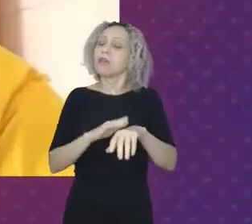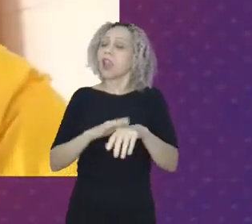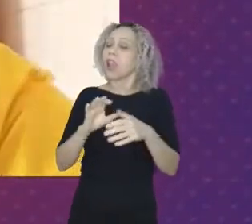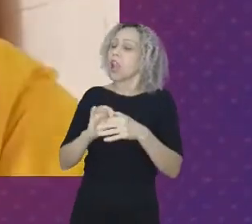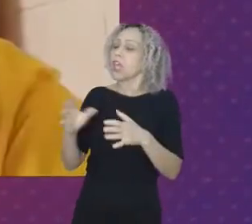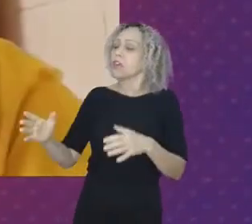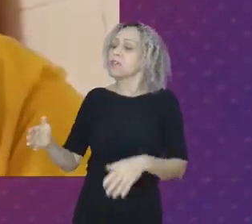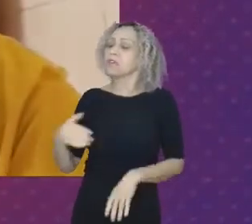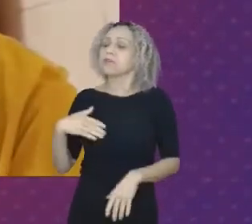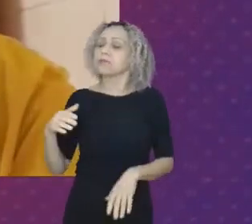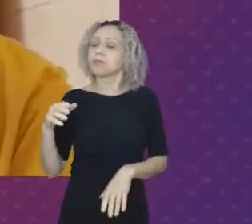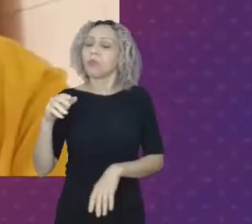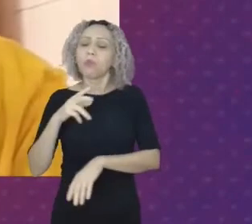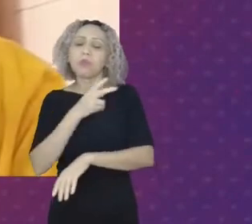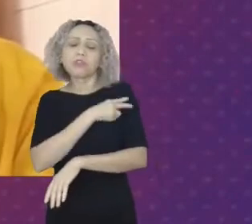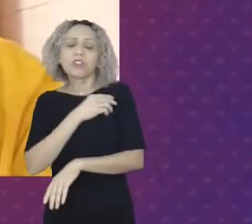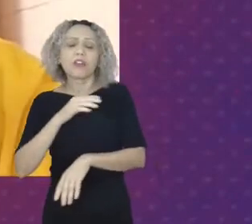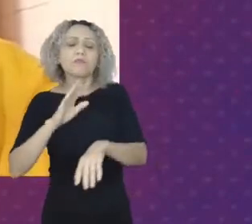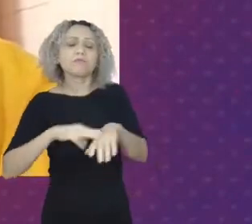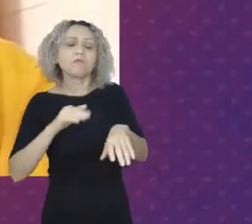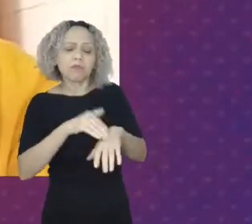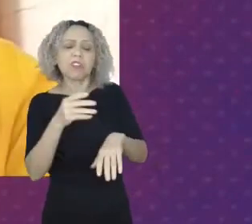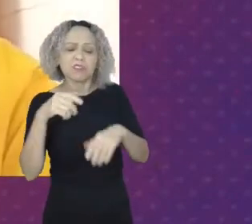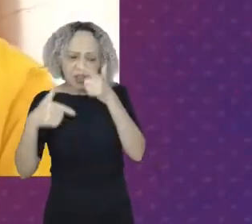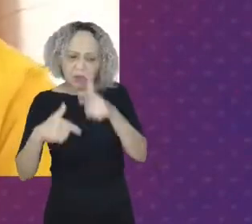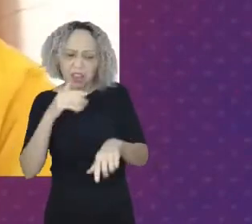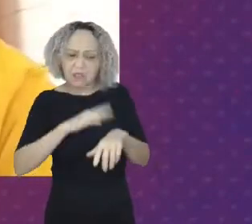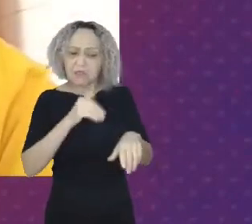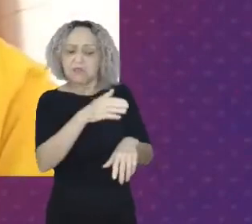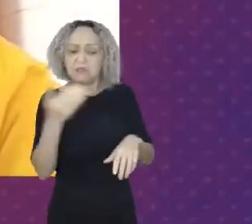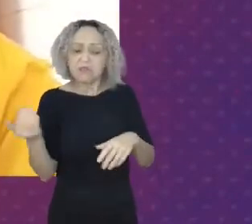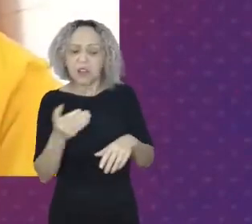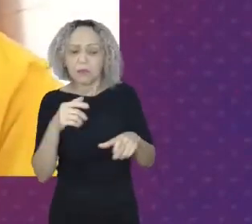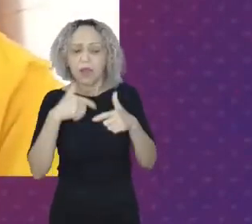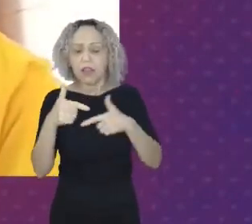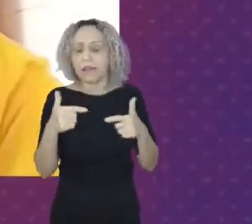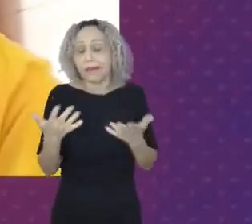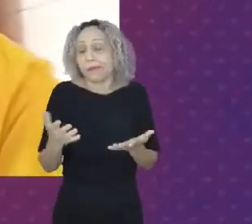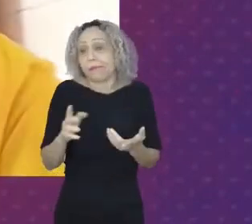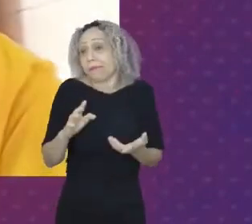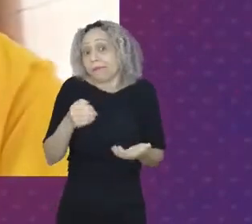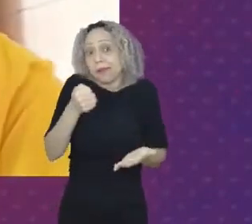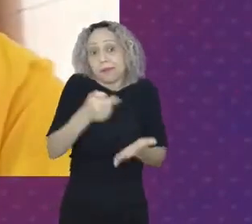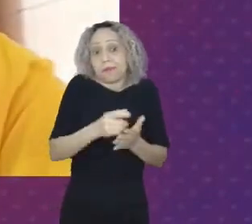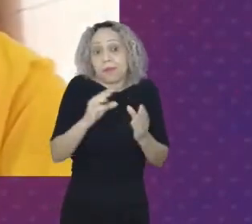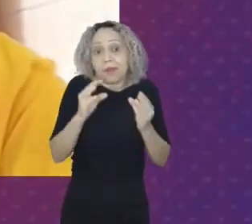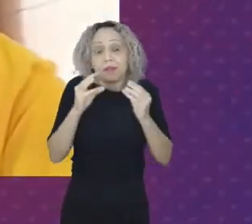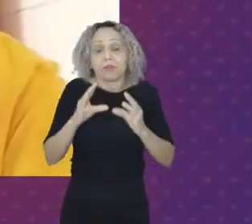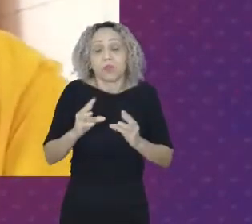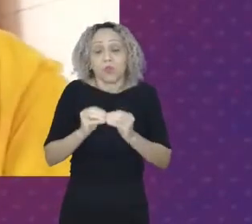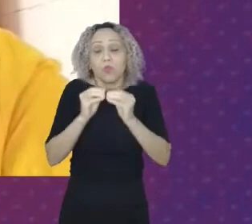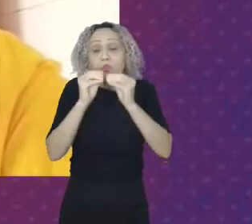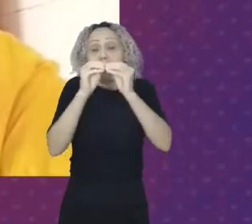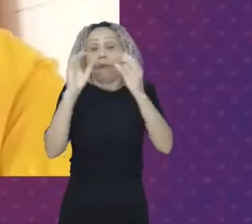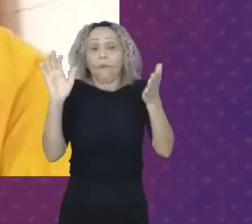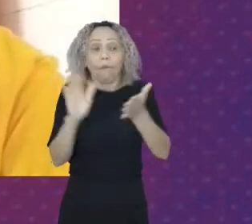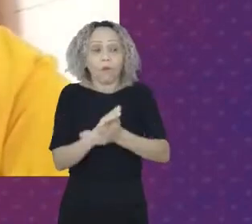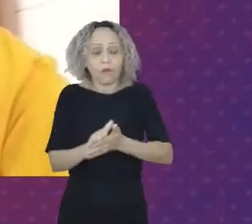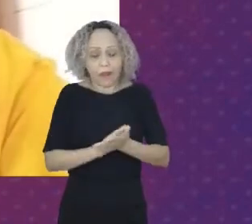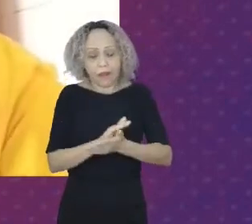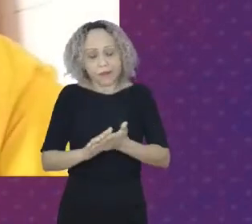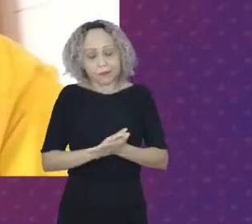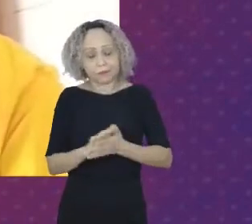dava o direito de fazer um pequeno desconto no salário da trabalhadora. Então, essa lei vedou esse desconto. Direito